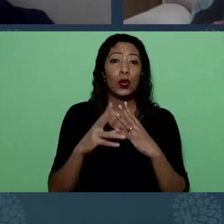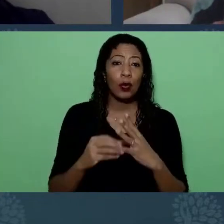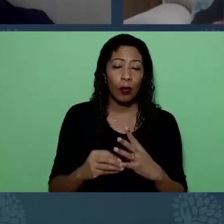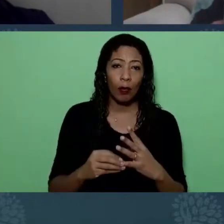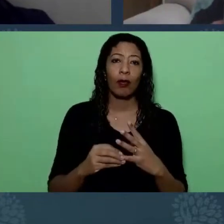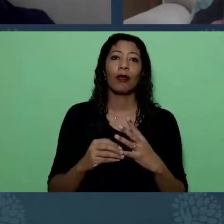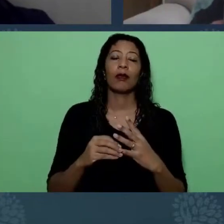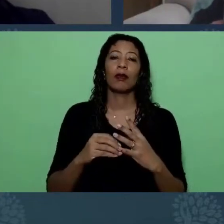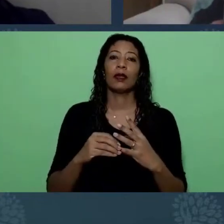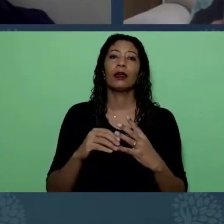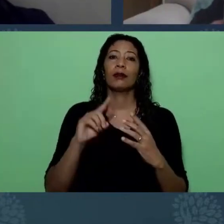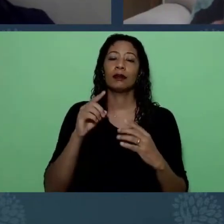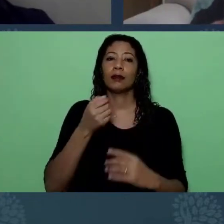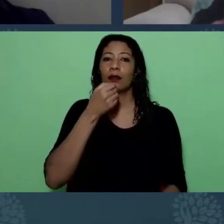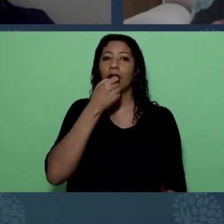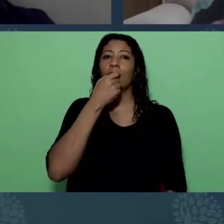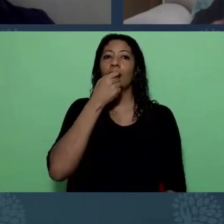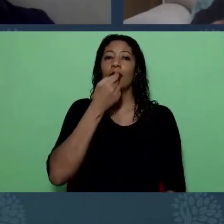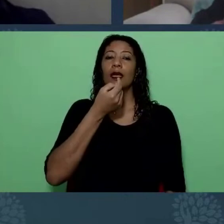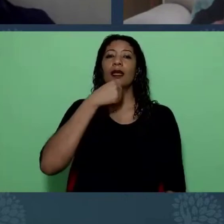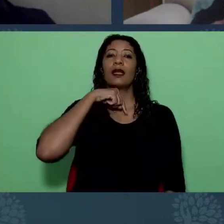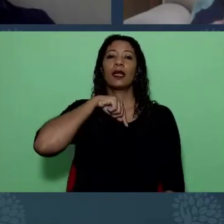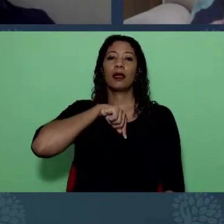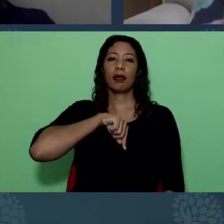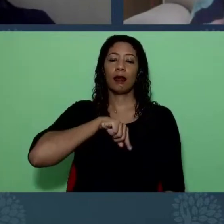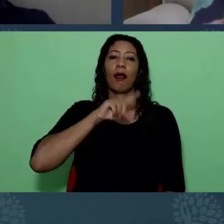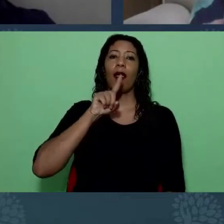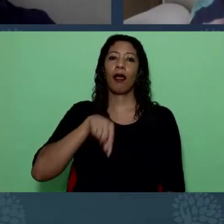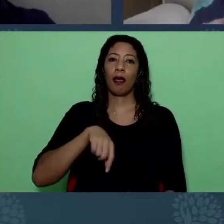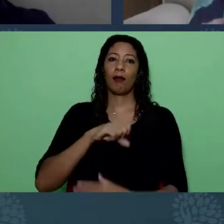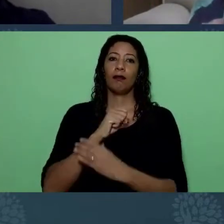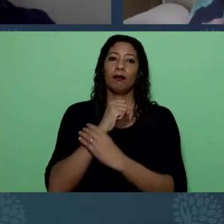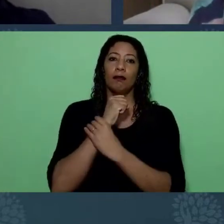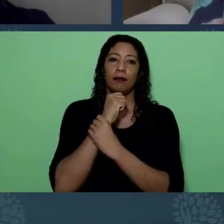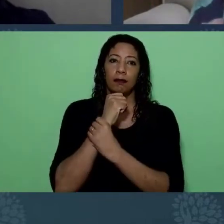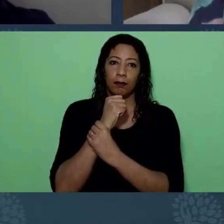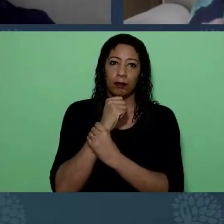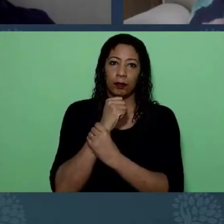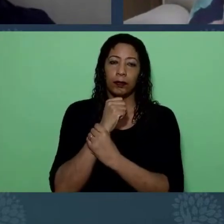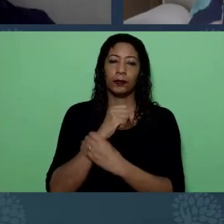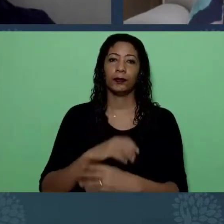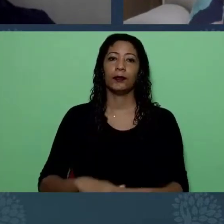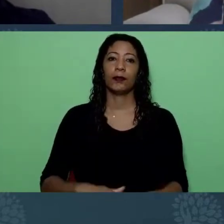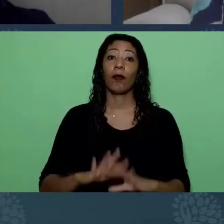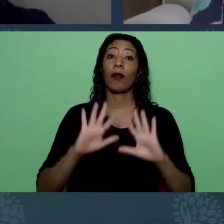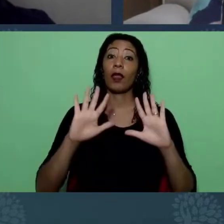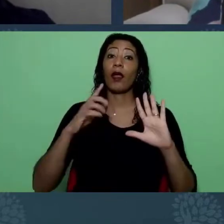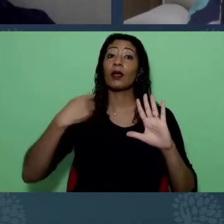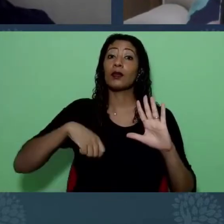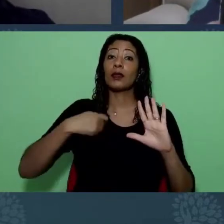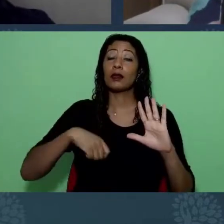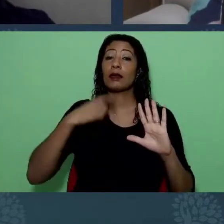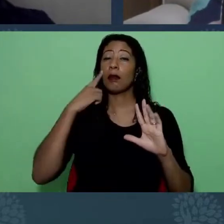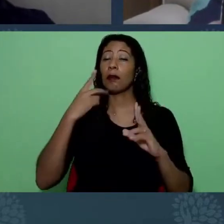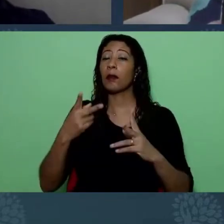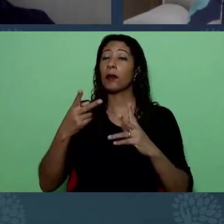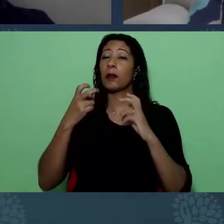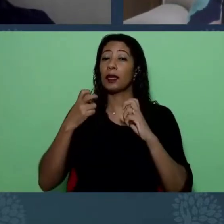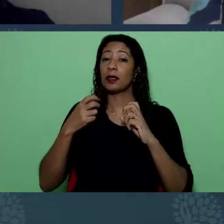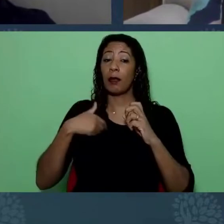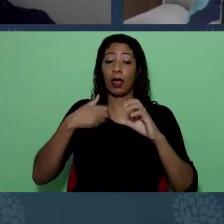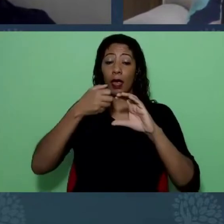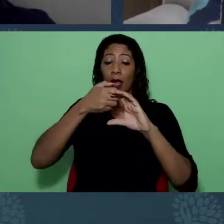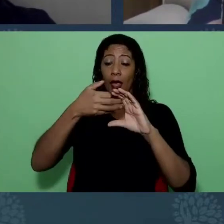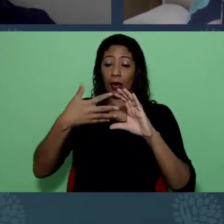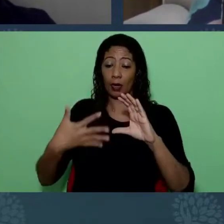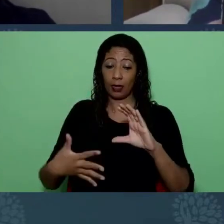via inalatória, ela é eficaz e segura. O que a gente precisa ver é identificar quais são as características do meu